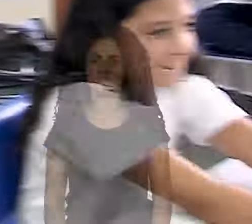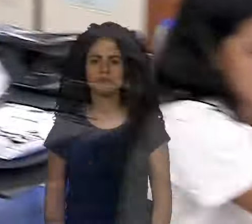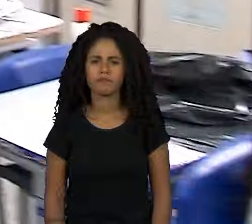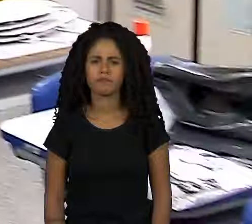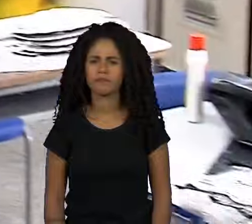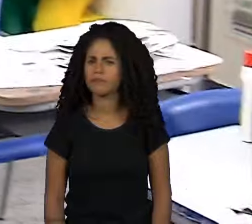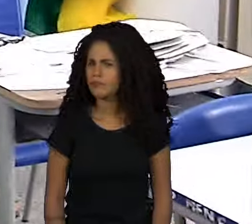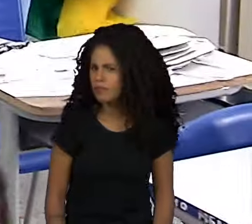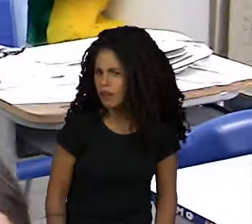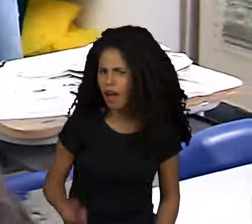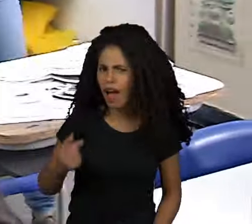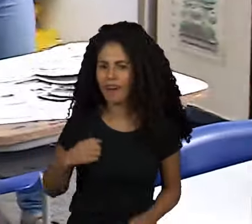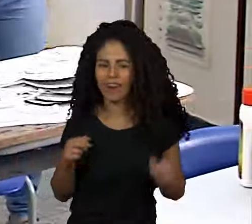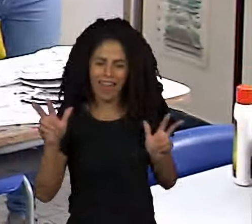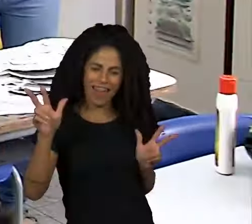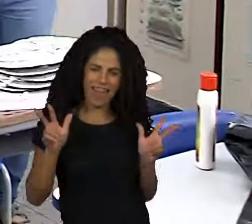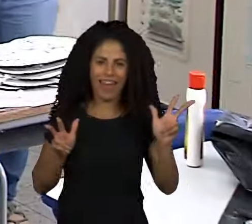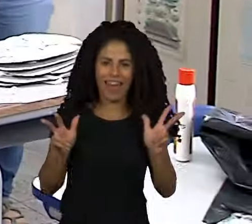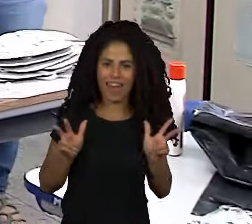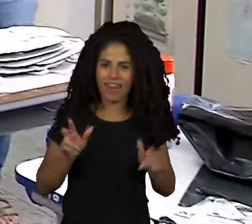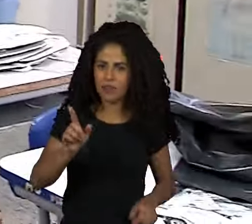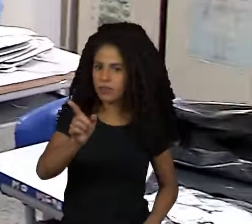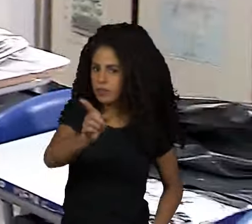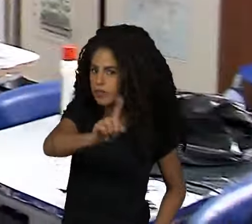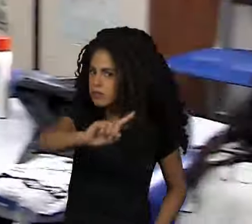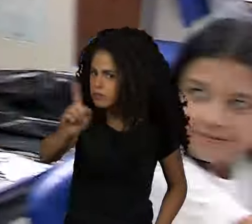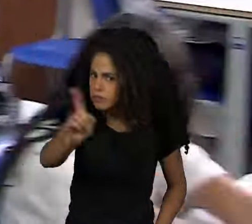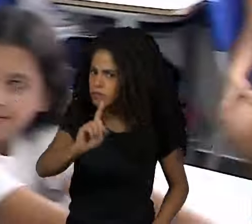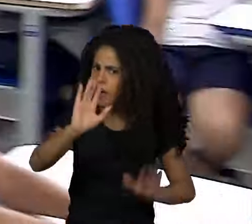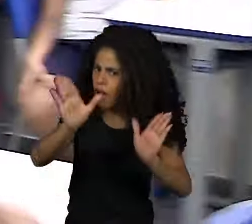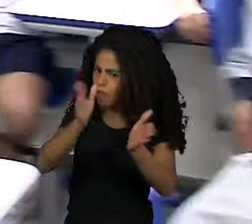Pense que é carnaval, viu? Porque essa festa já passou.